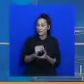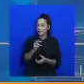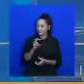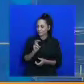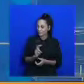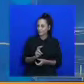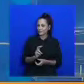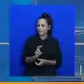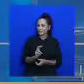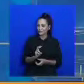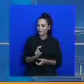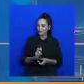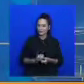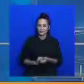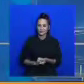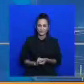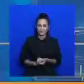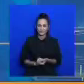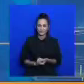5.